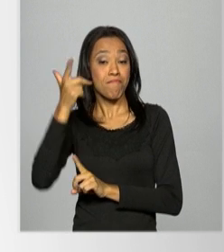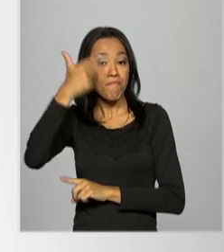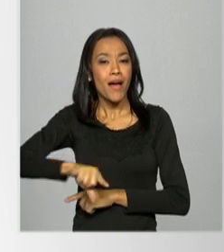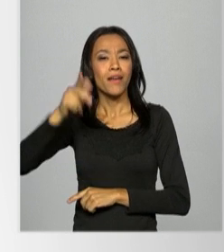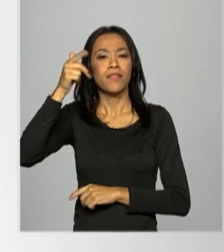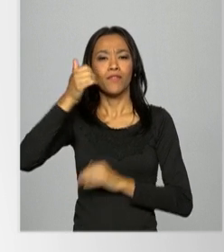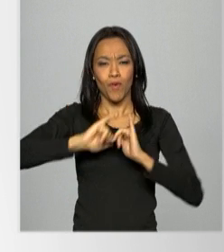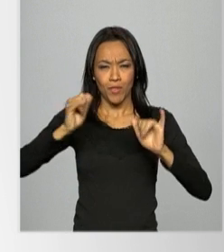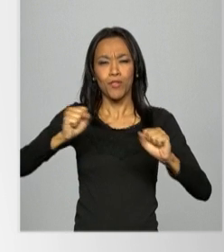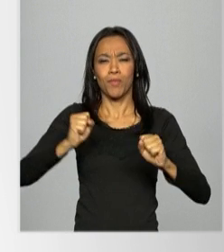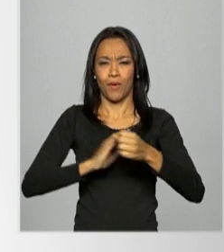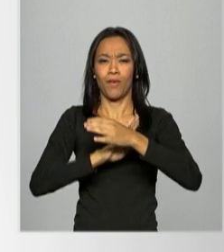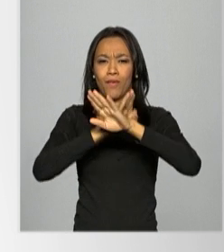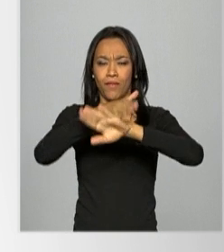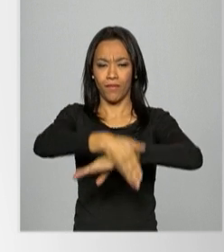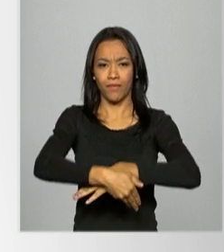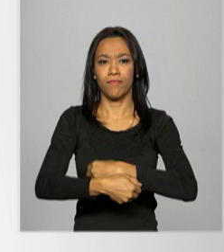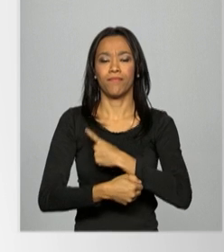mais em